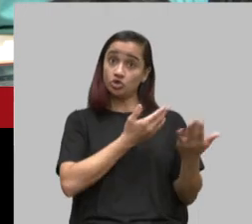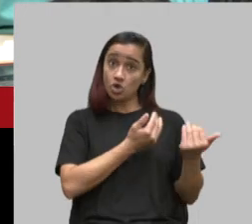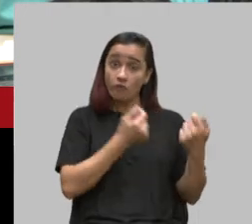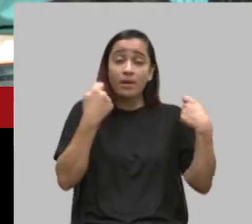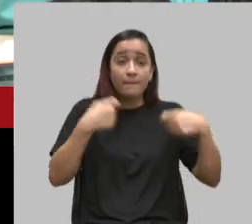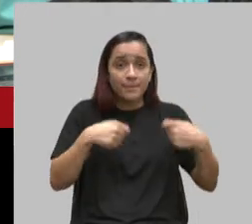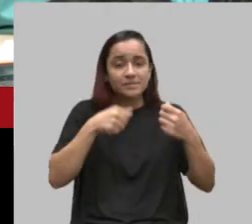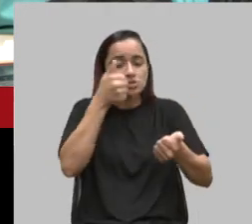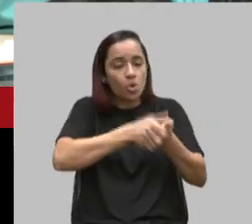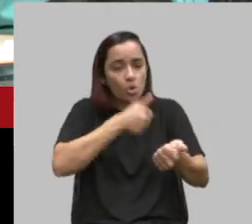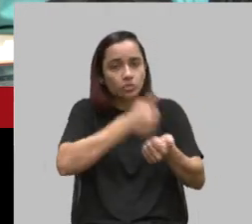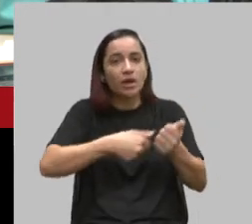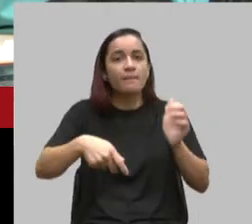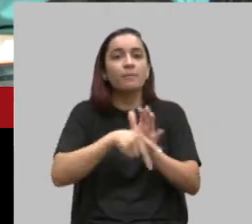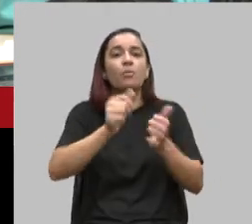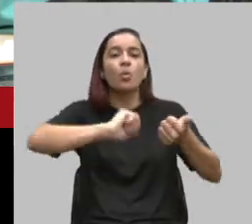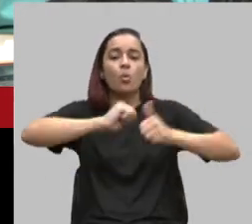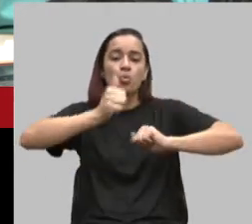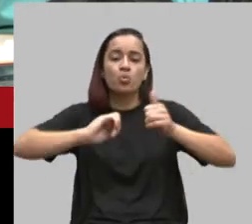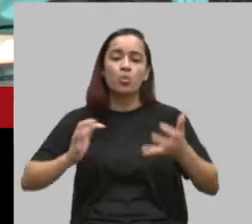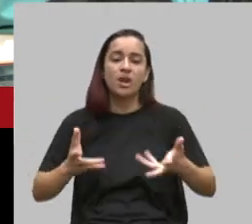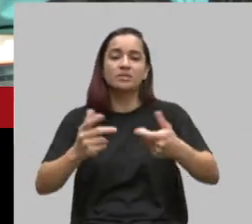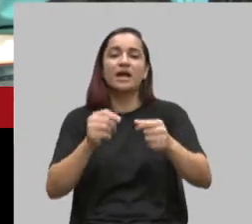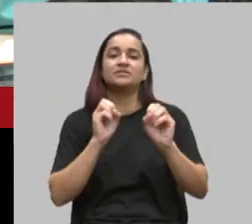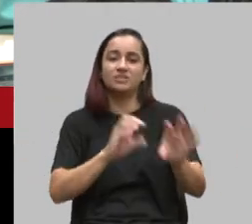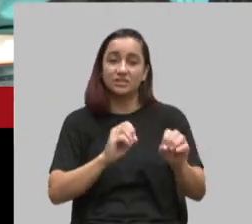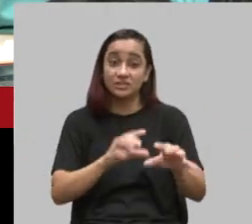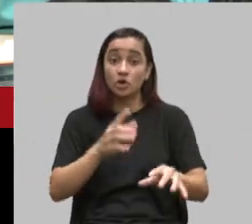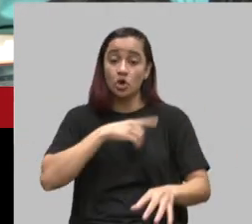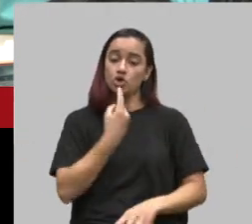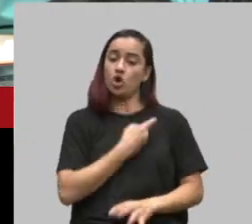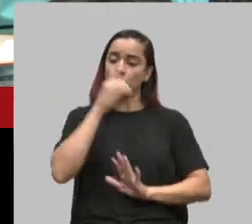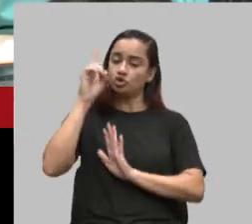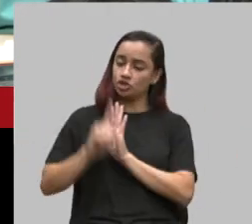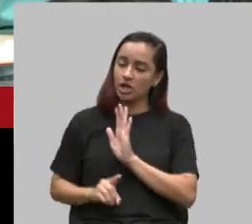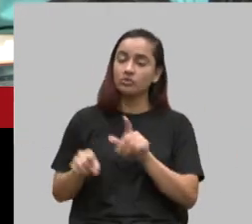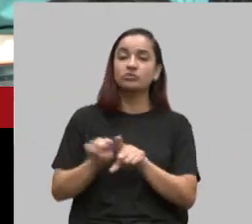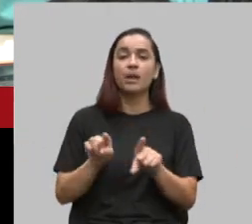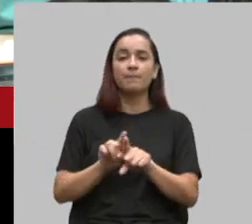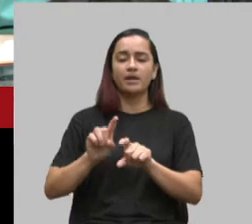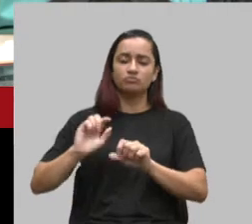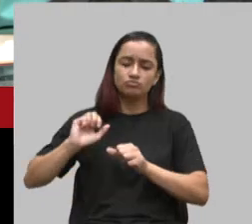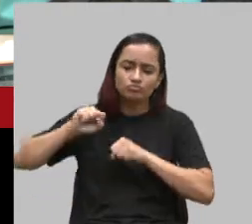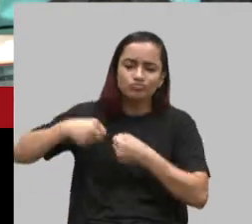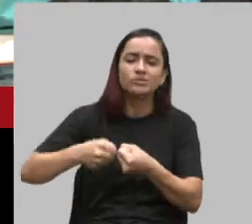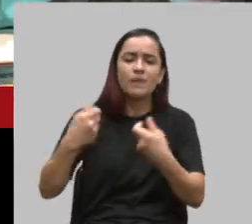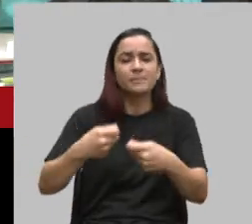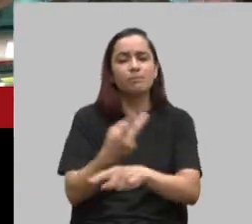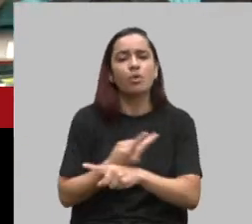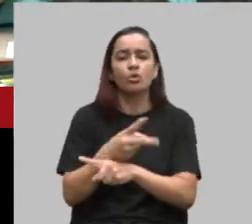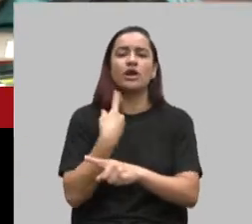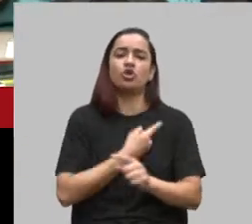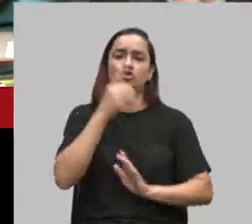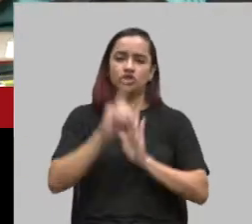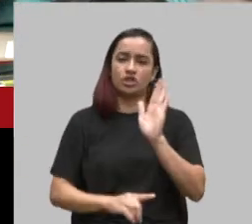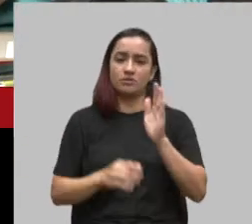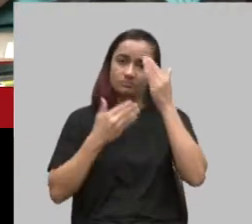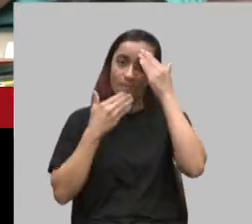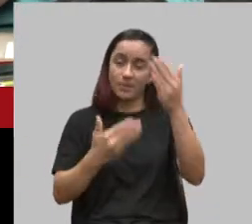qualidade do nosso ensino Pois é nosso direito e também é nosso dever ir atrás do nosso direito Muito obrigado ok